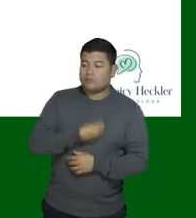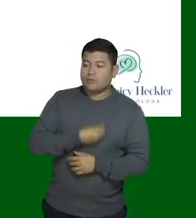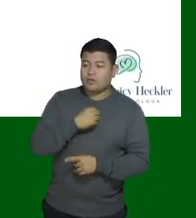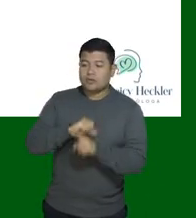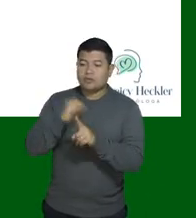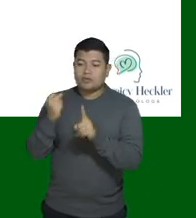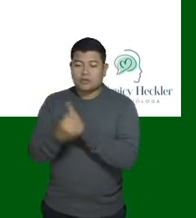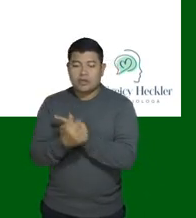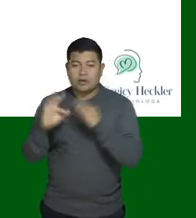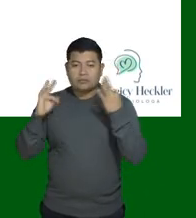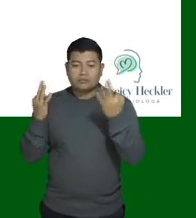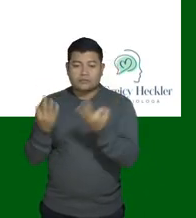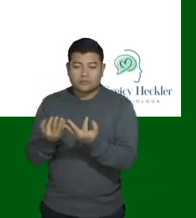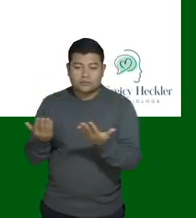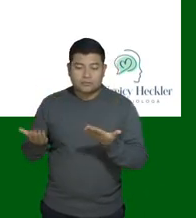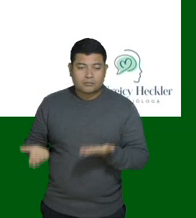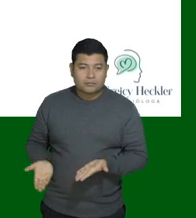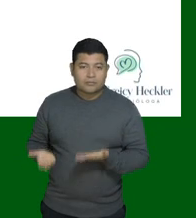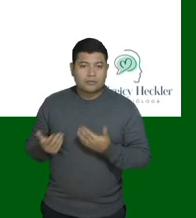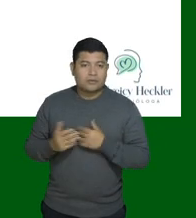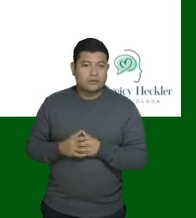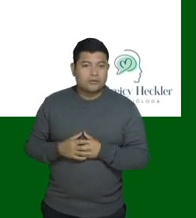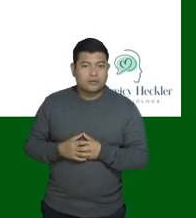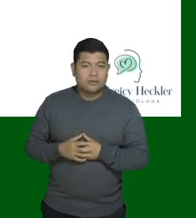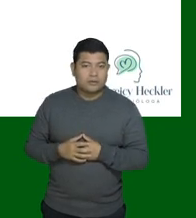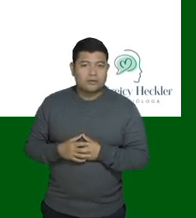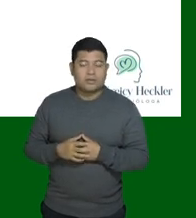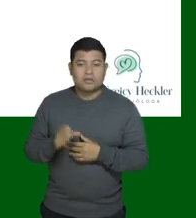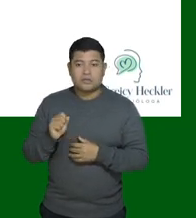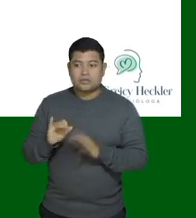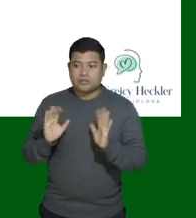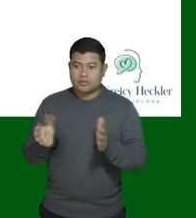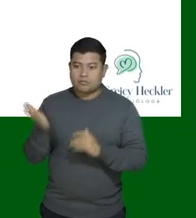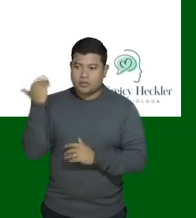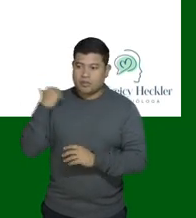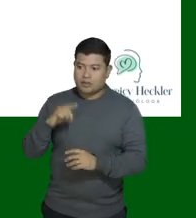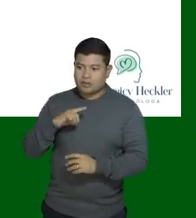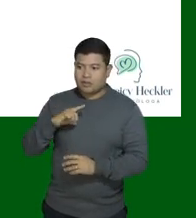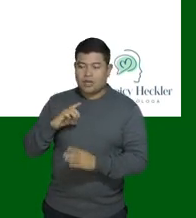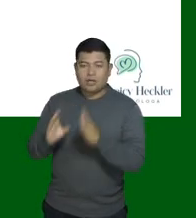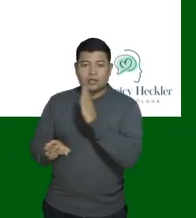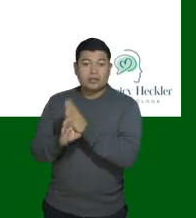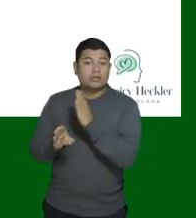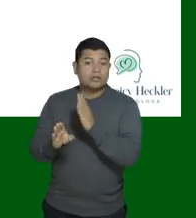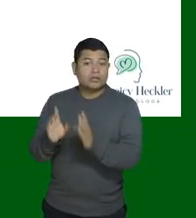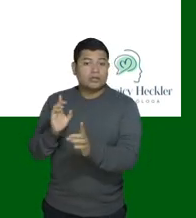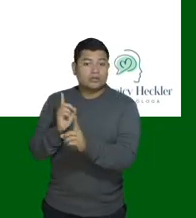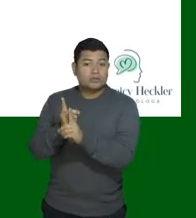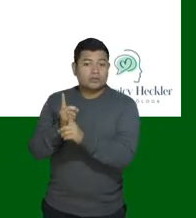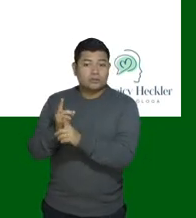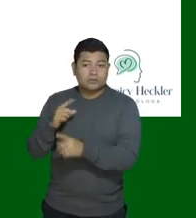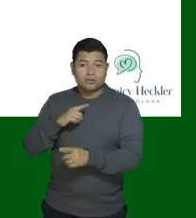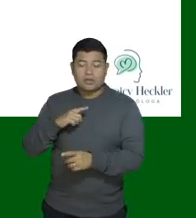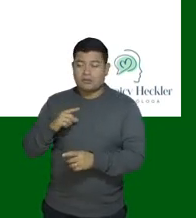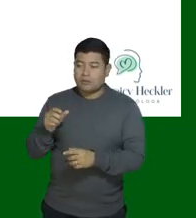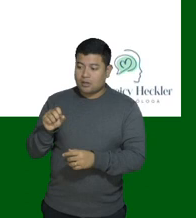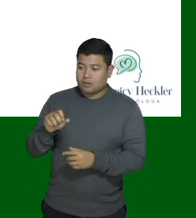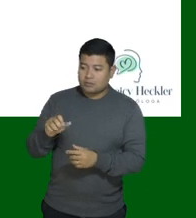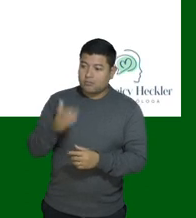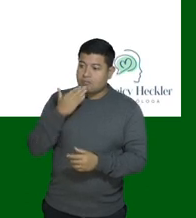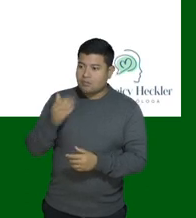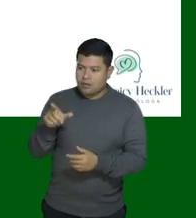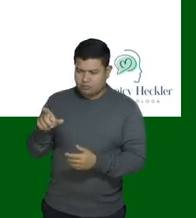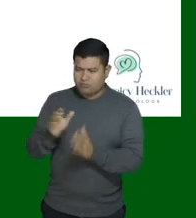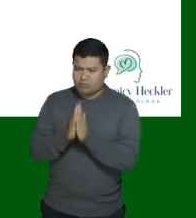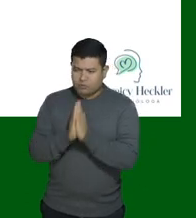pessoal. Se houve já algum diagnóstico prévio, a gente pede amostras de escrita, faz no